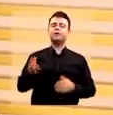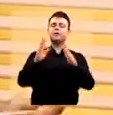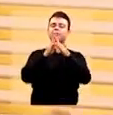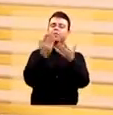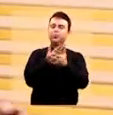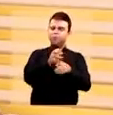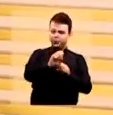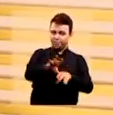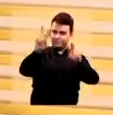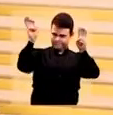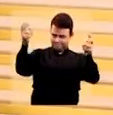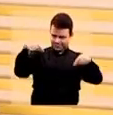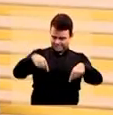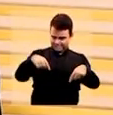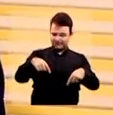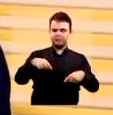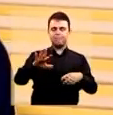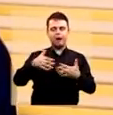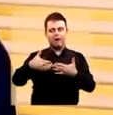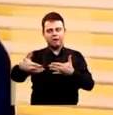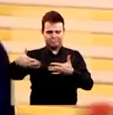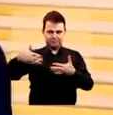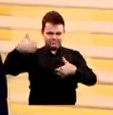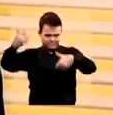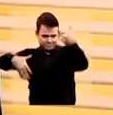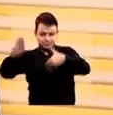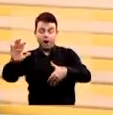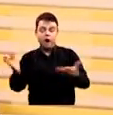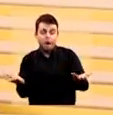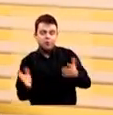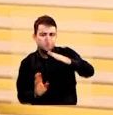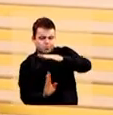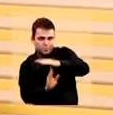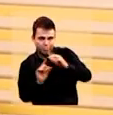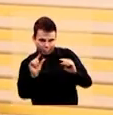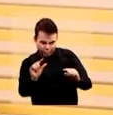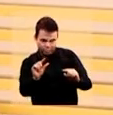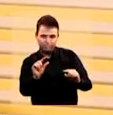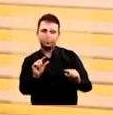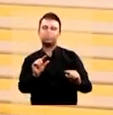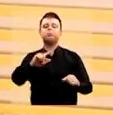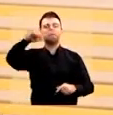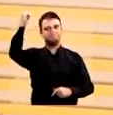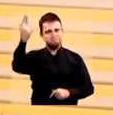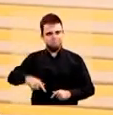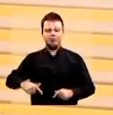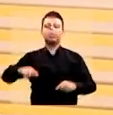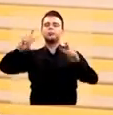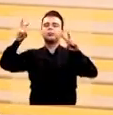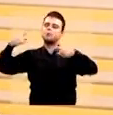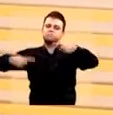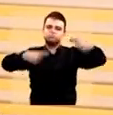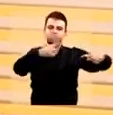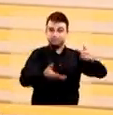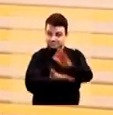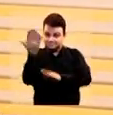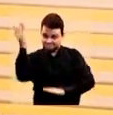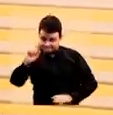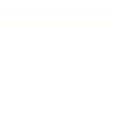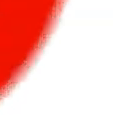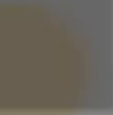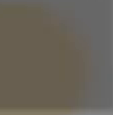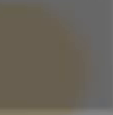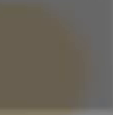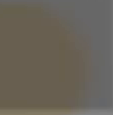tema da nossa conversa. Exatamente. Aqui mais para frente. Agora a gente faz um intervalinho e volta já já com muito mais debate sobre essa questão. Não saia